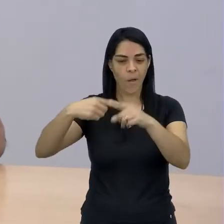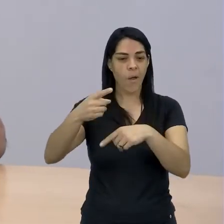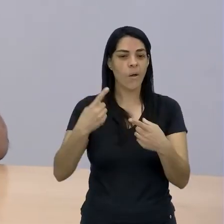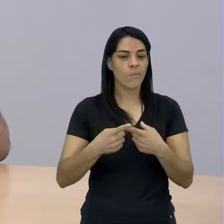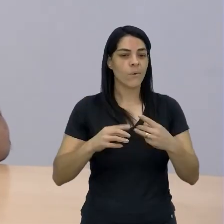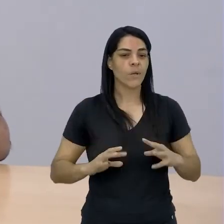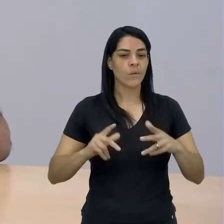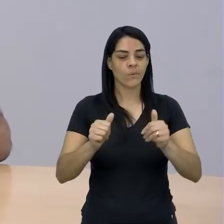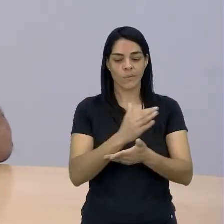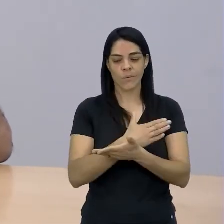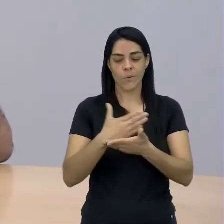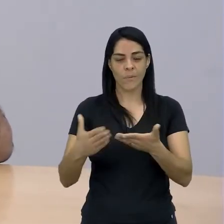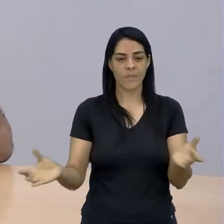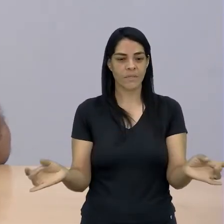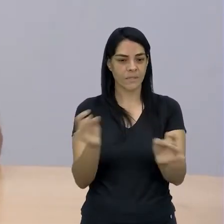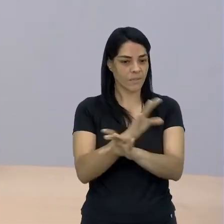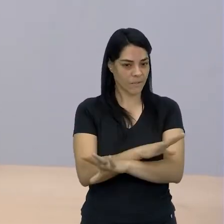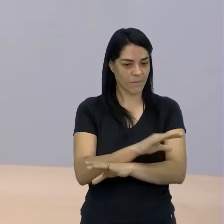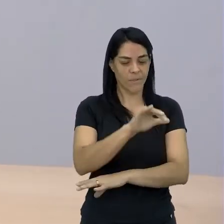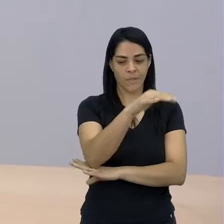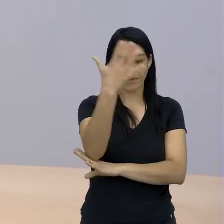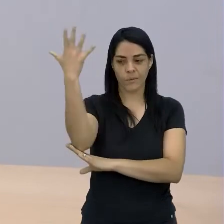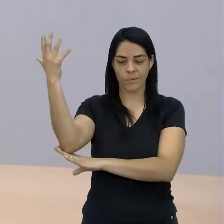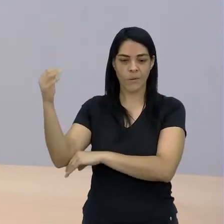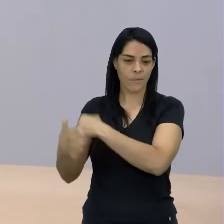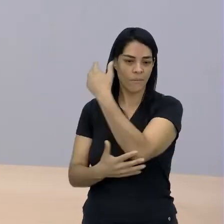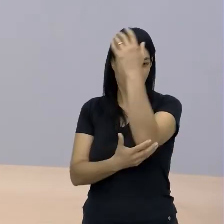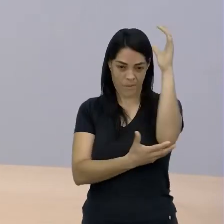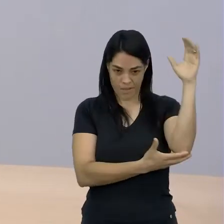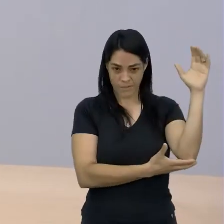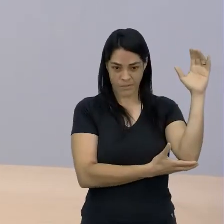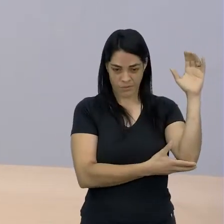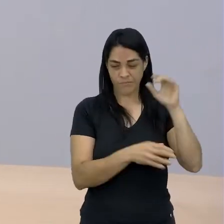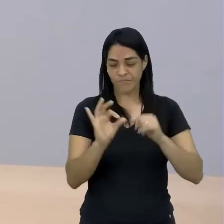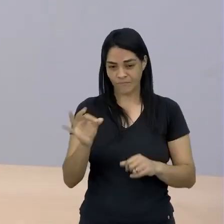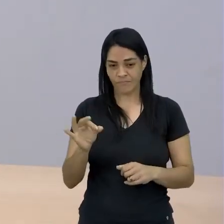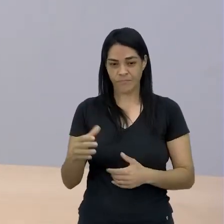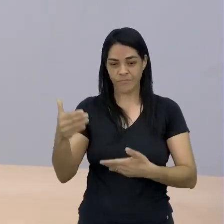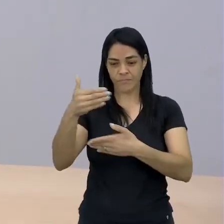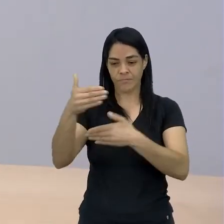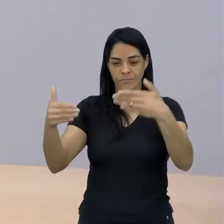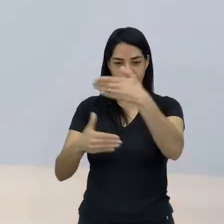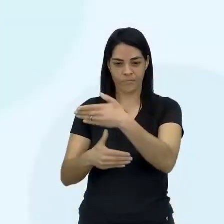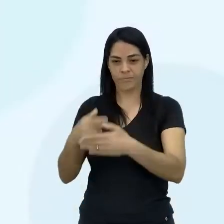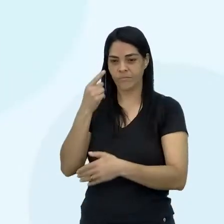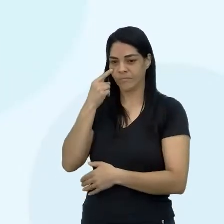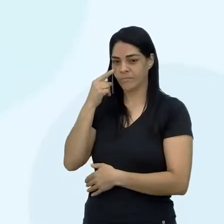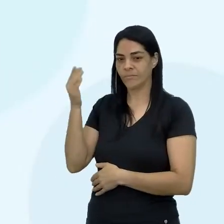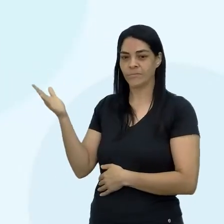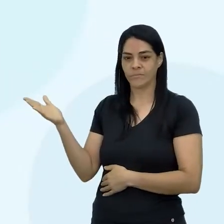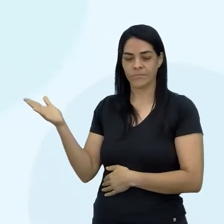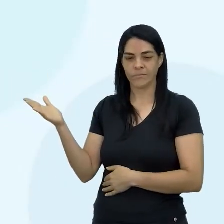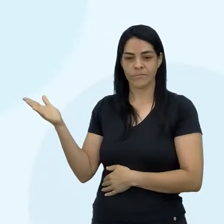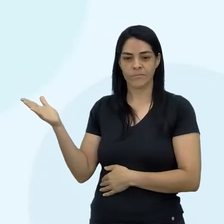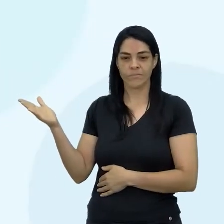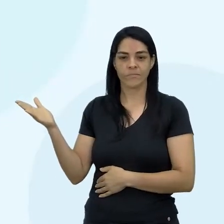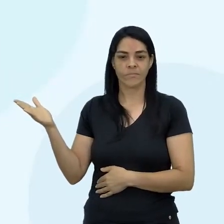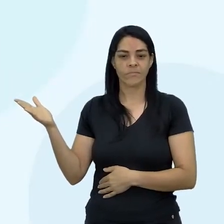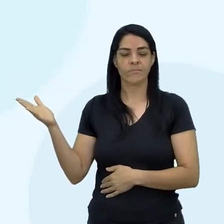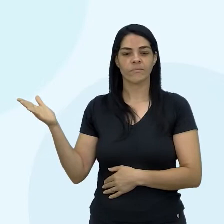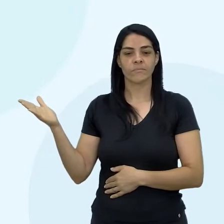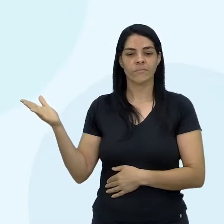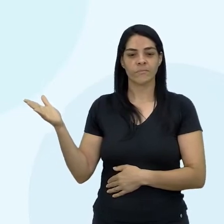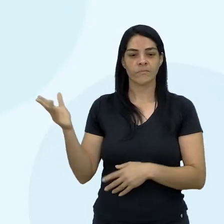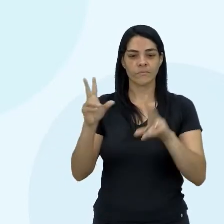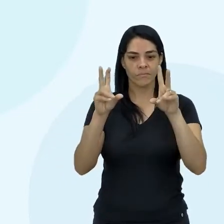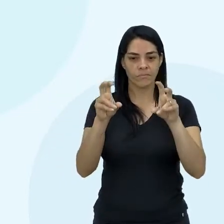e termina na questão ambiental. Outro item, vamos lá para o LED, a gente está olhando aqui, que é a